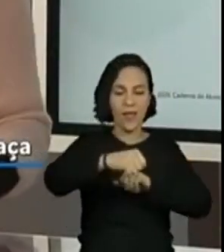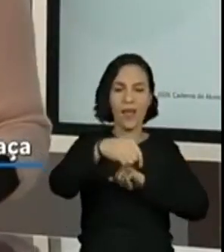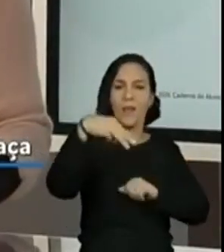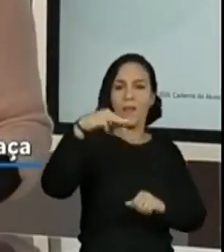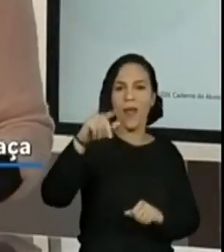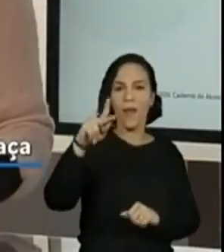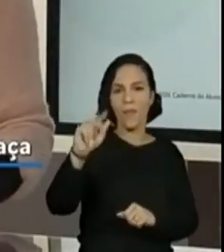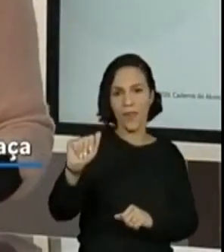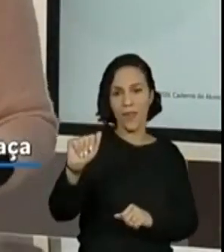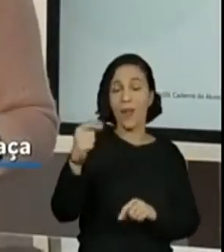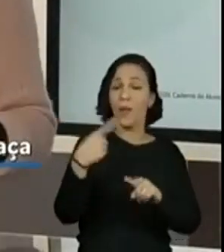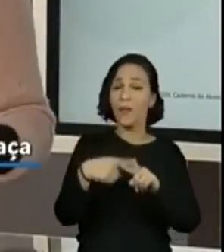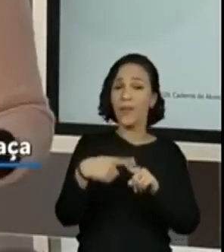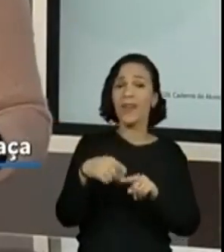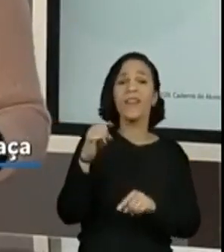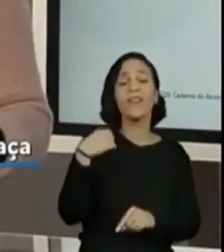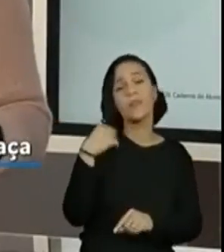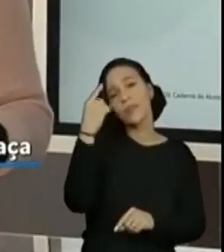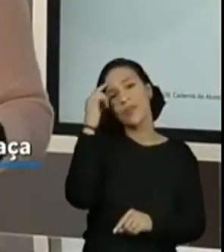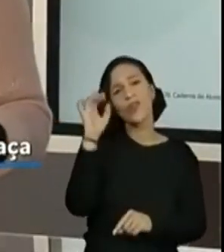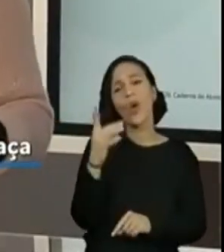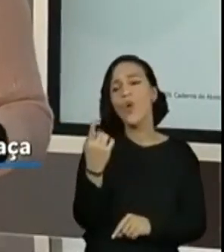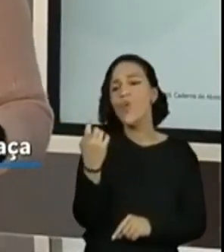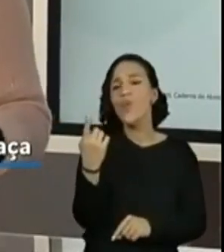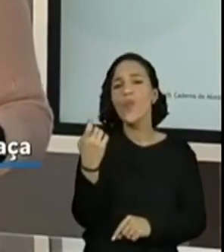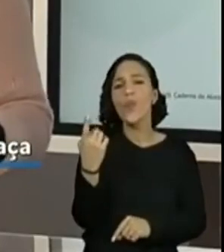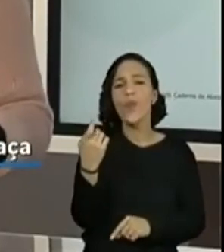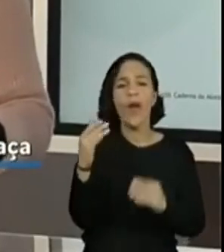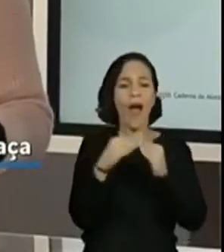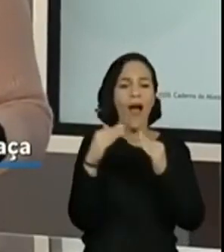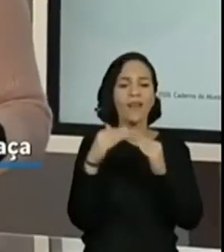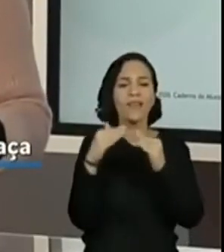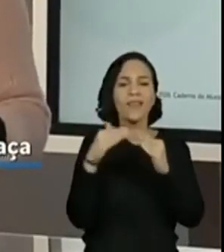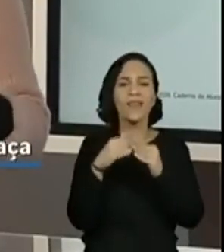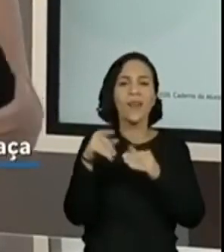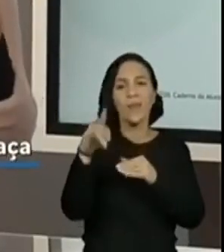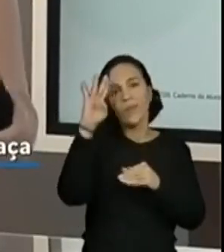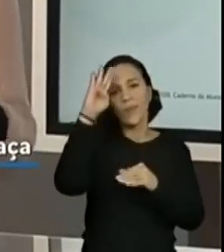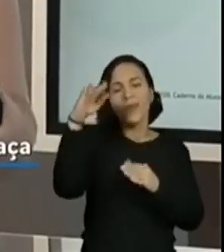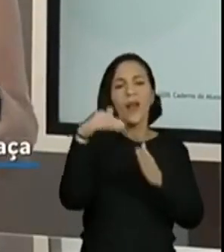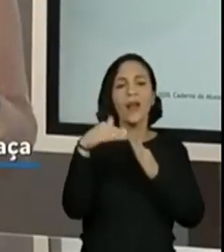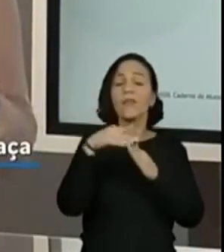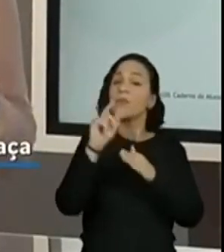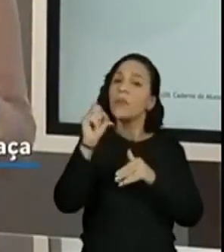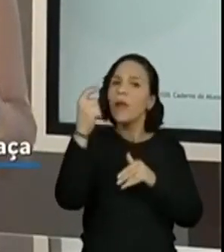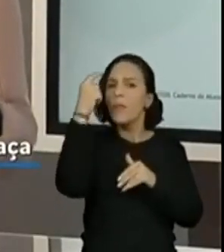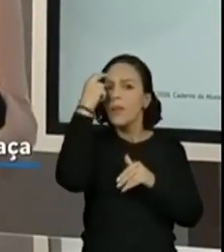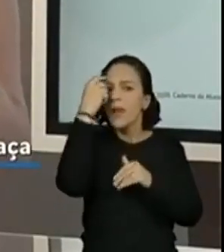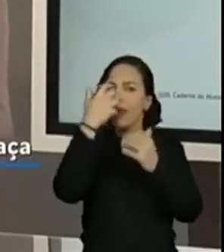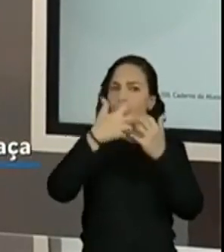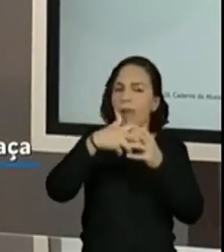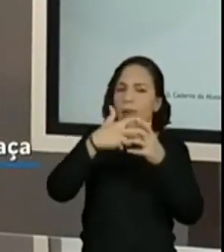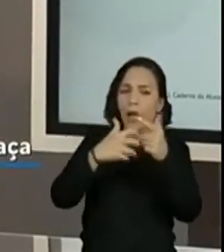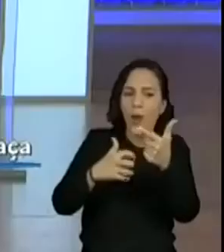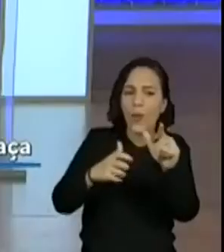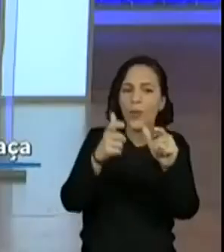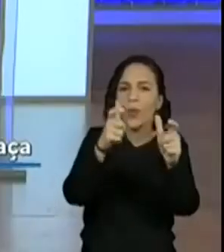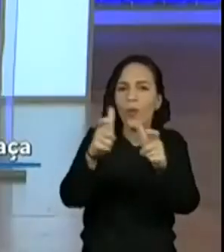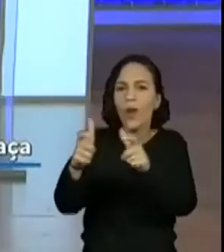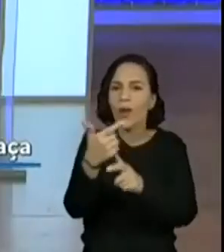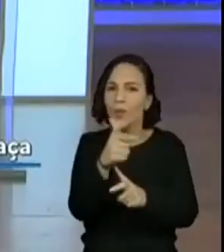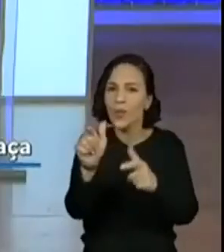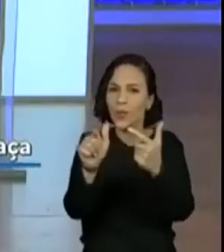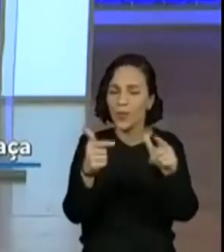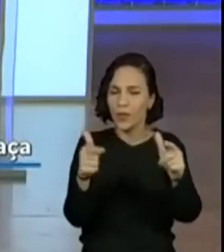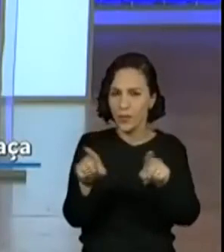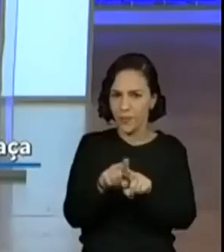ficar usando só um referencial, a gente acaba não usando muito o que eles podem pensar com relação a isso. Então, criançada,